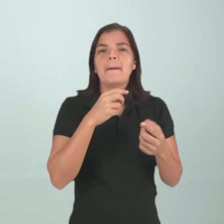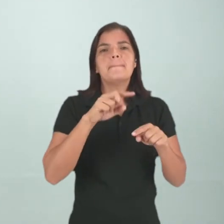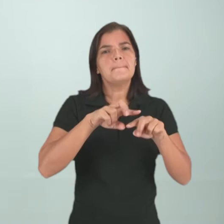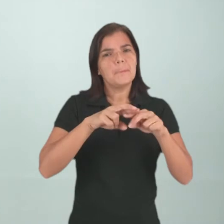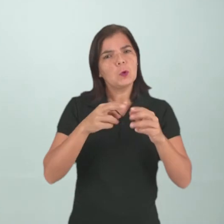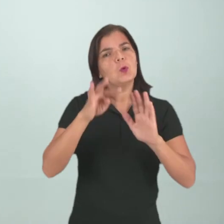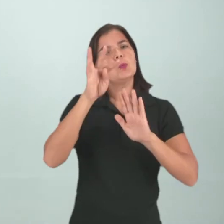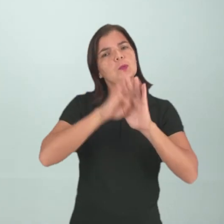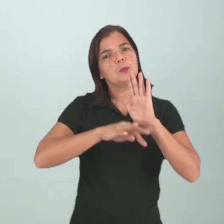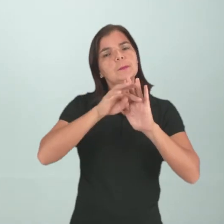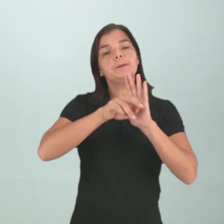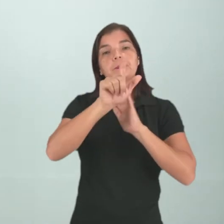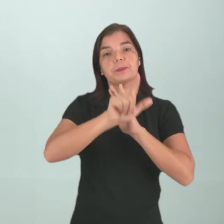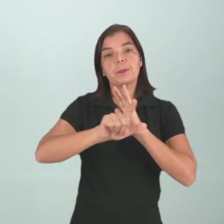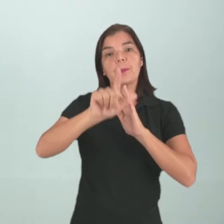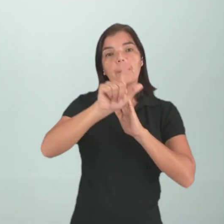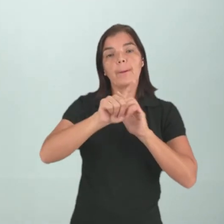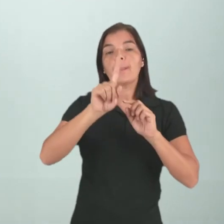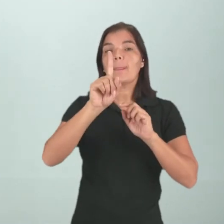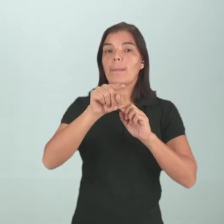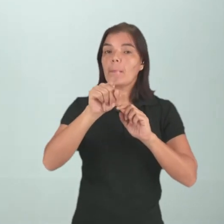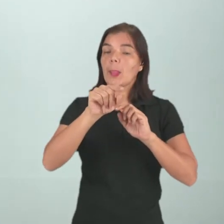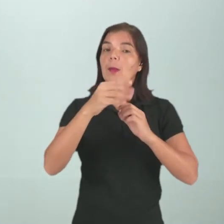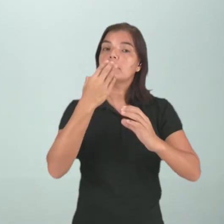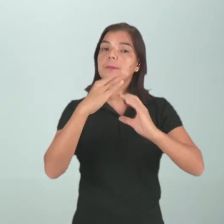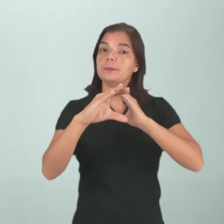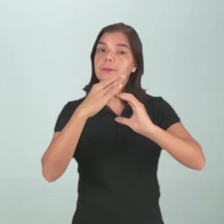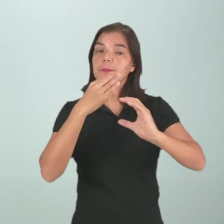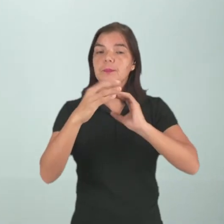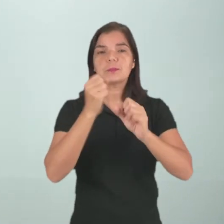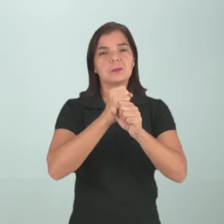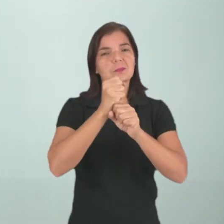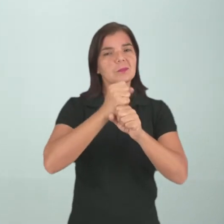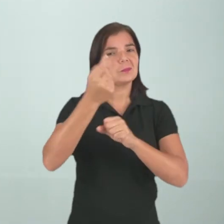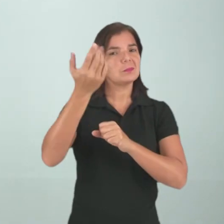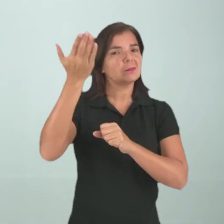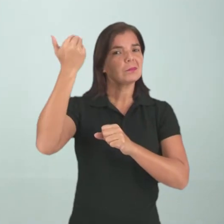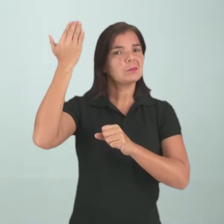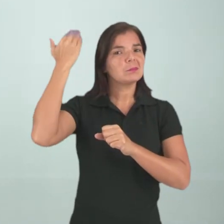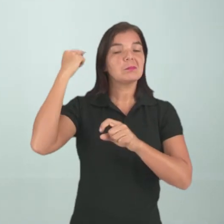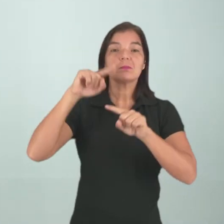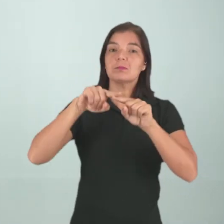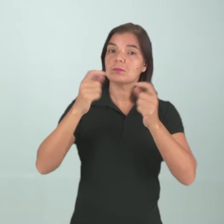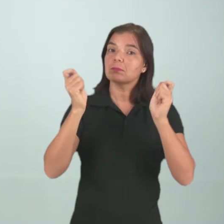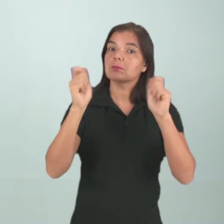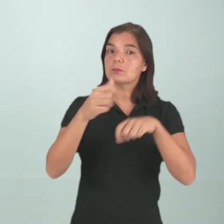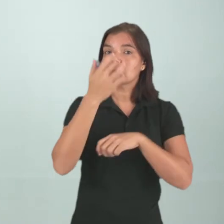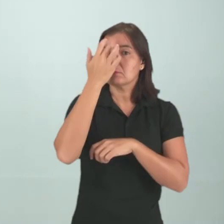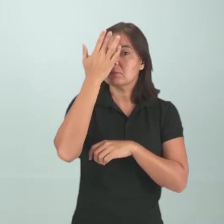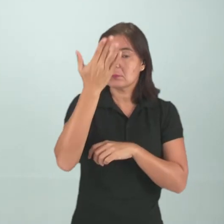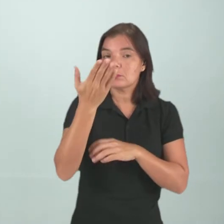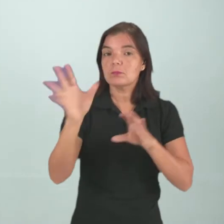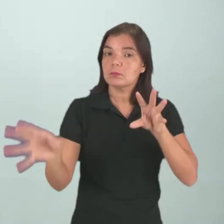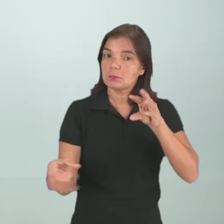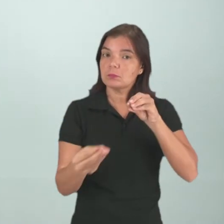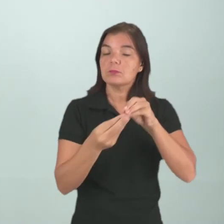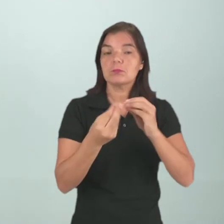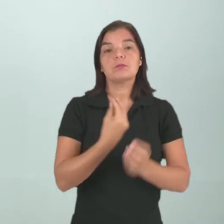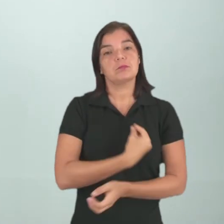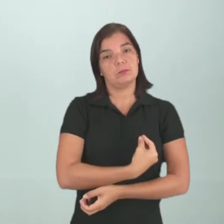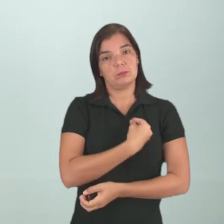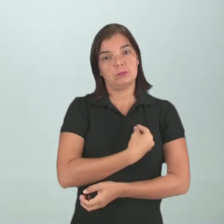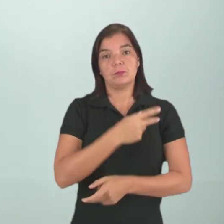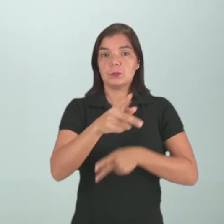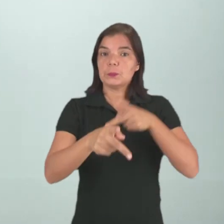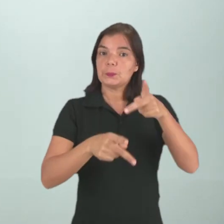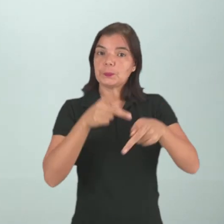ser um texto literário, é uma canção que é de anos atrás, mas que pode facilmente ser encaixada na realidade